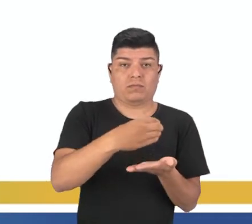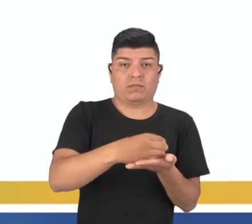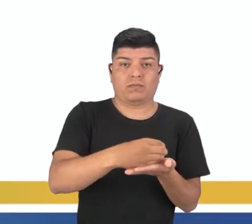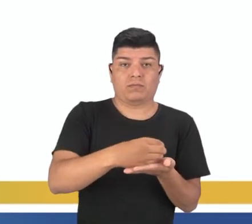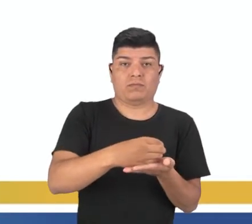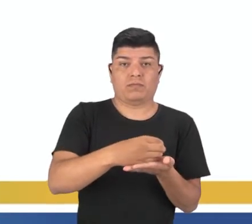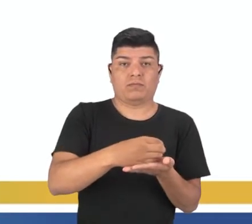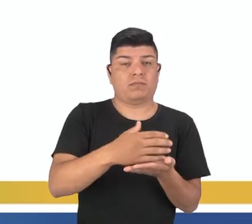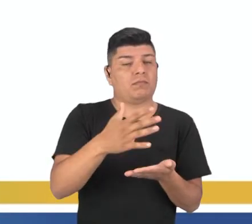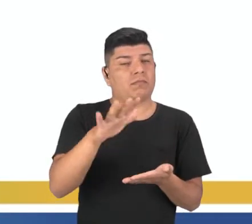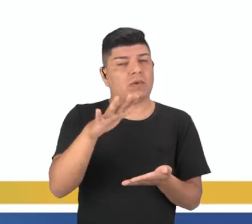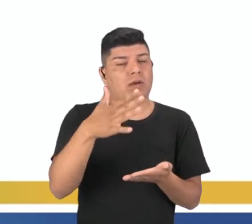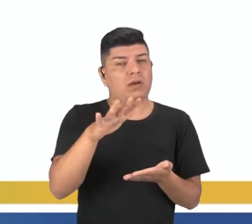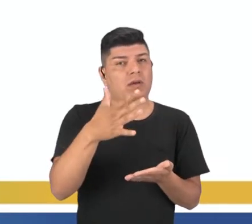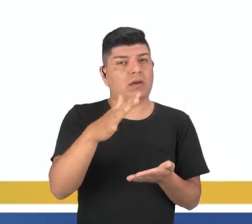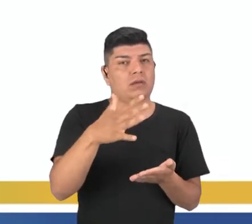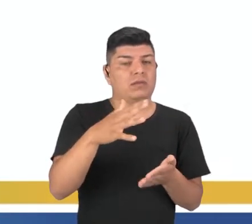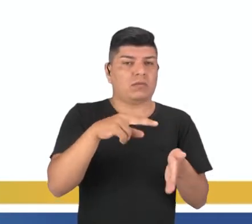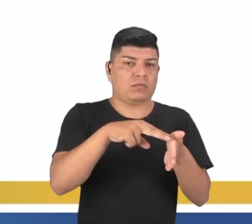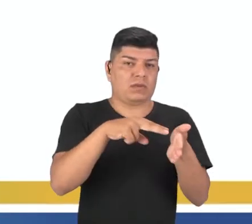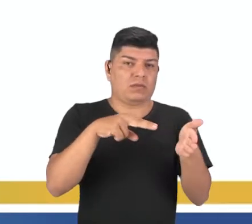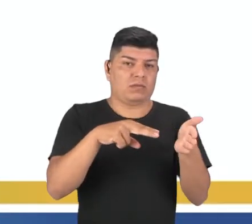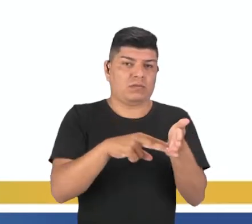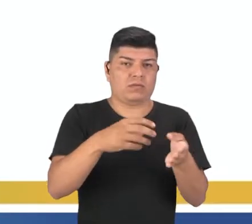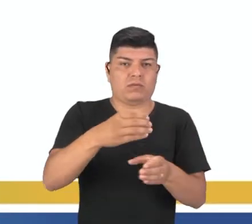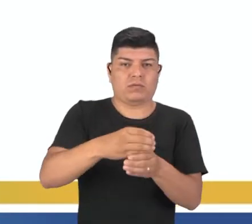lata é aproximado aí pelo